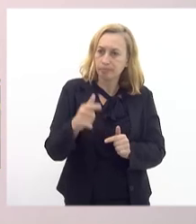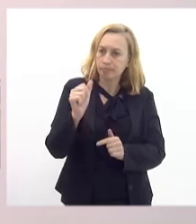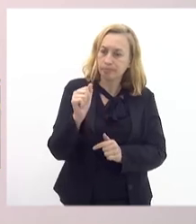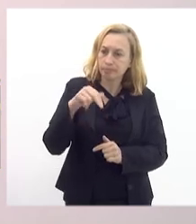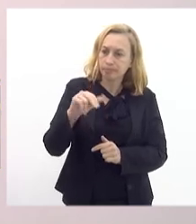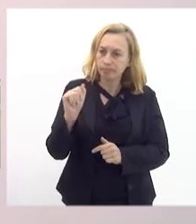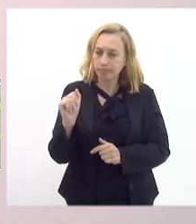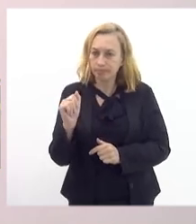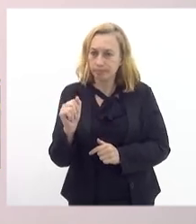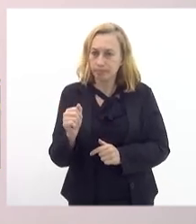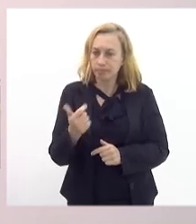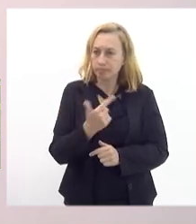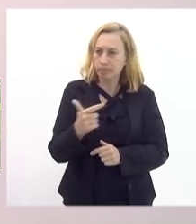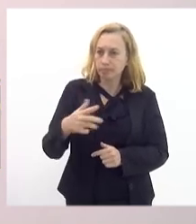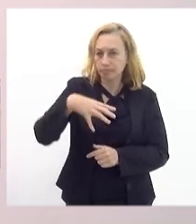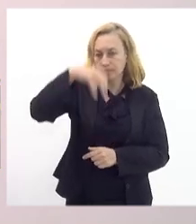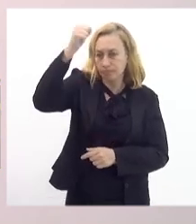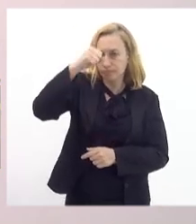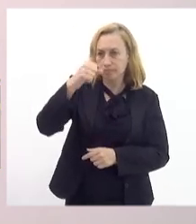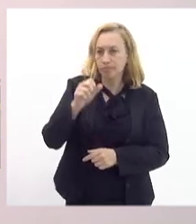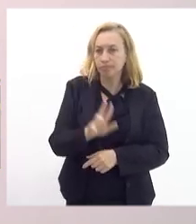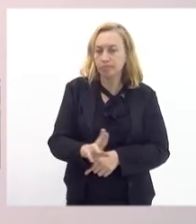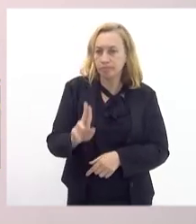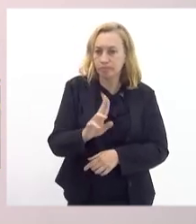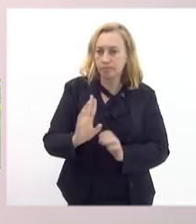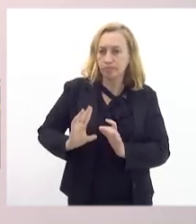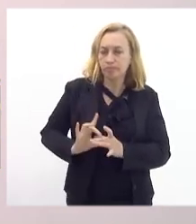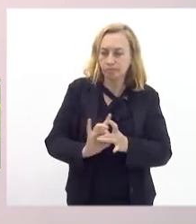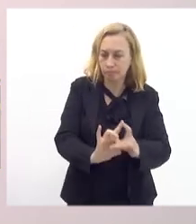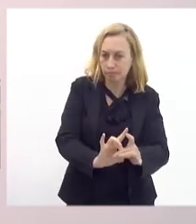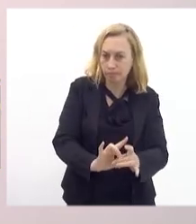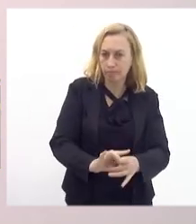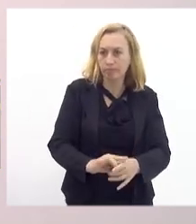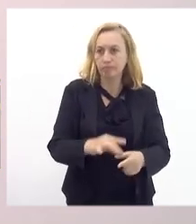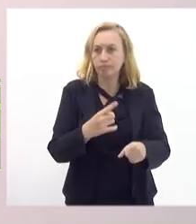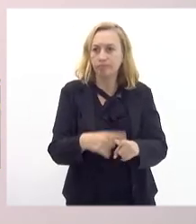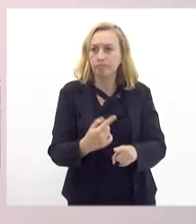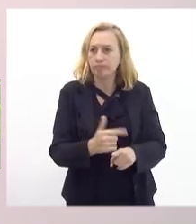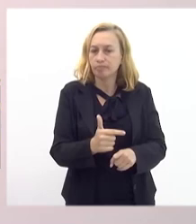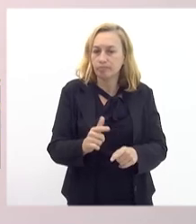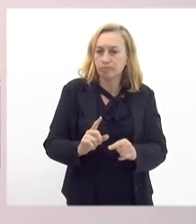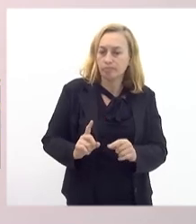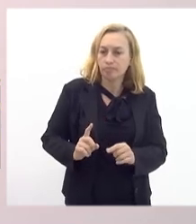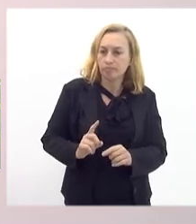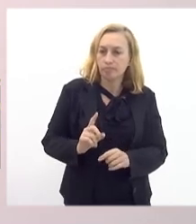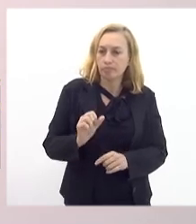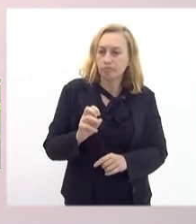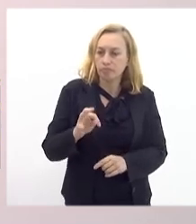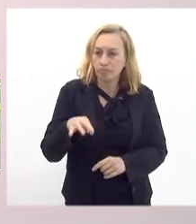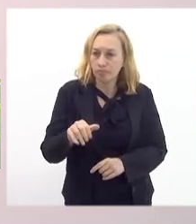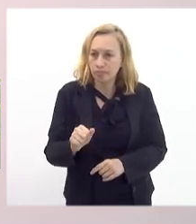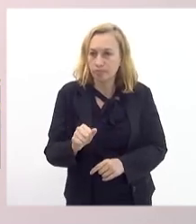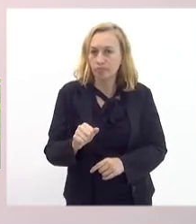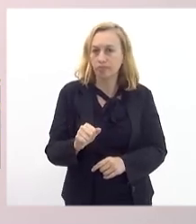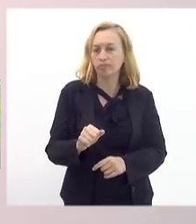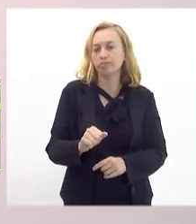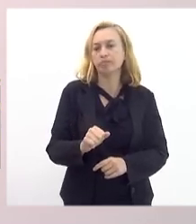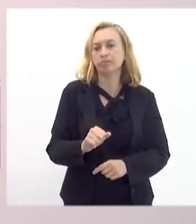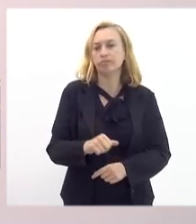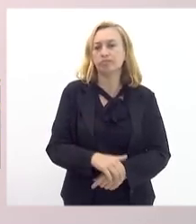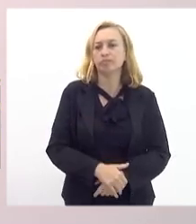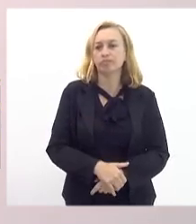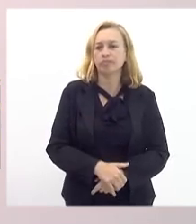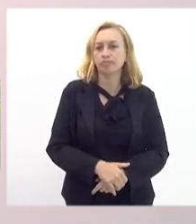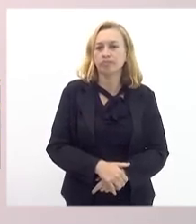de usar essa essa eventual ligassem essa porque ela também ela não é contínuo né ligar ligar esse backup